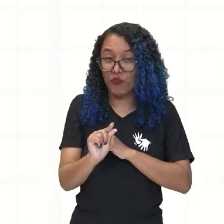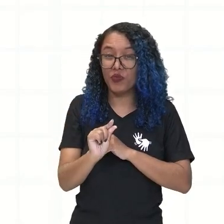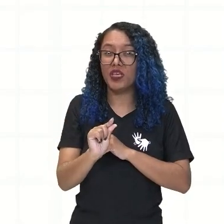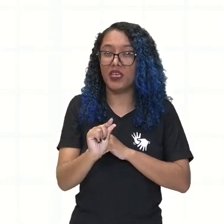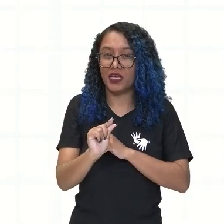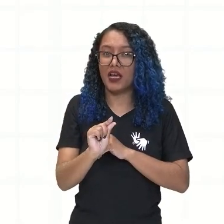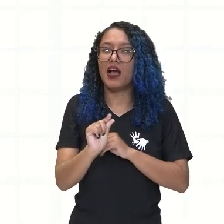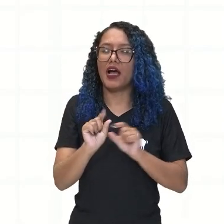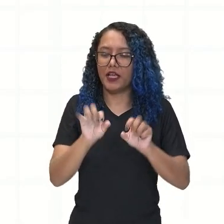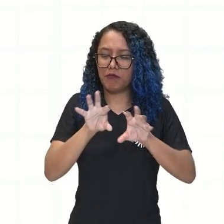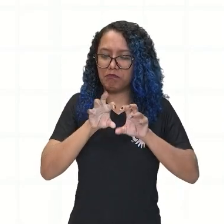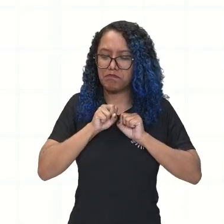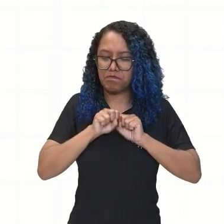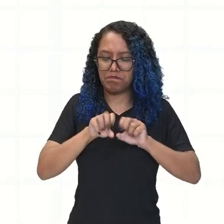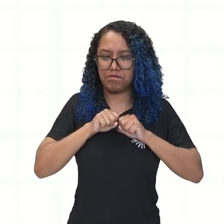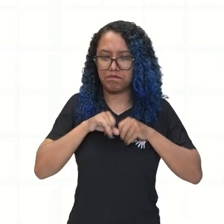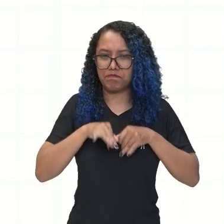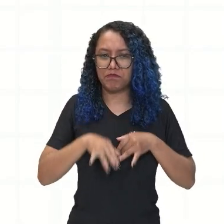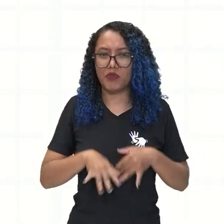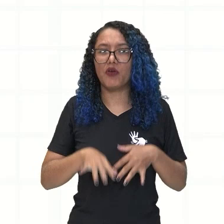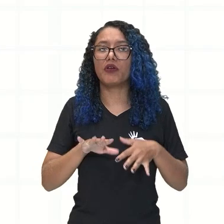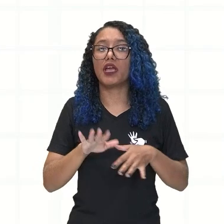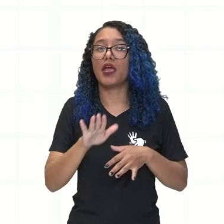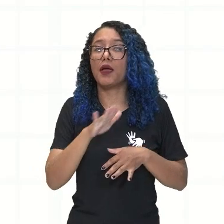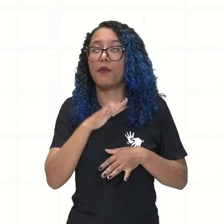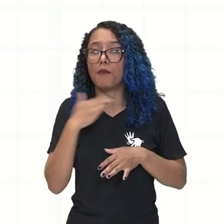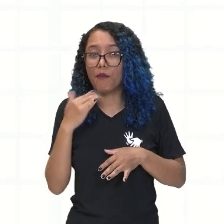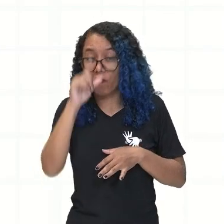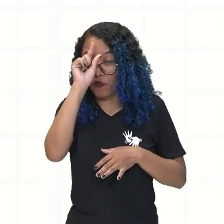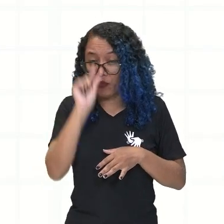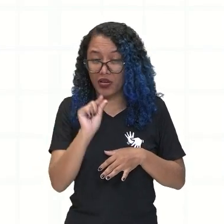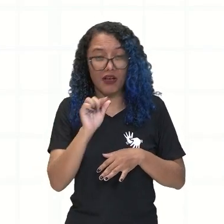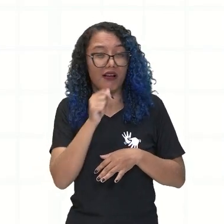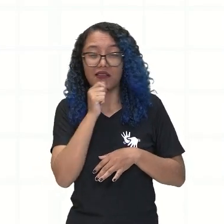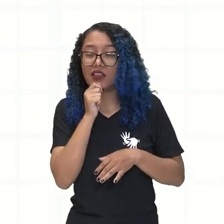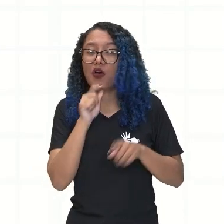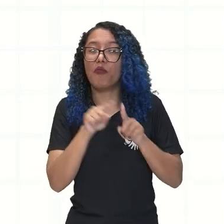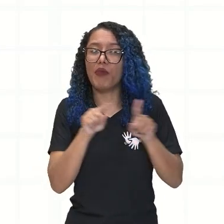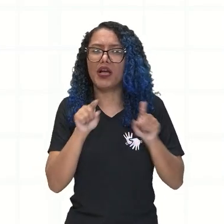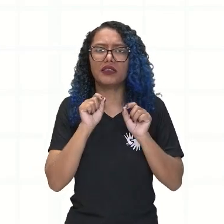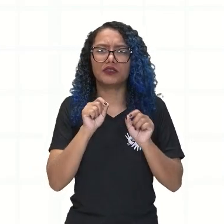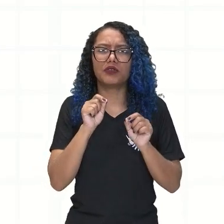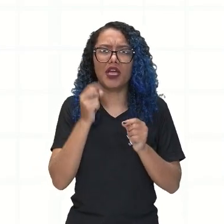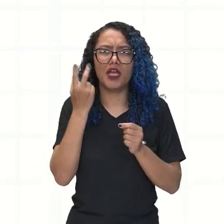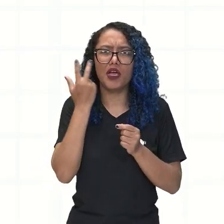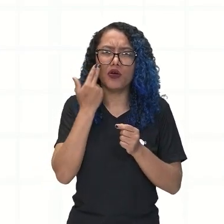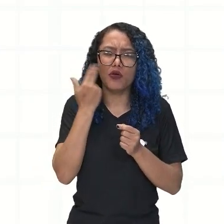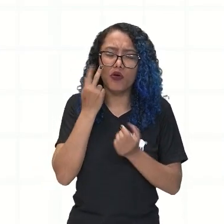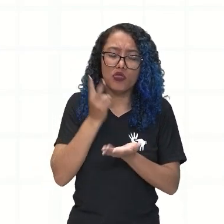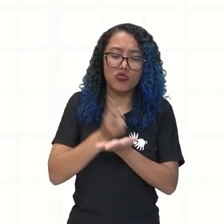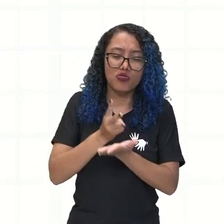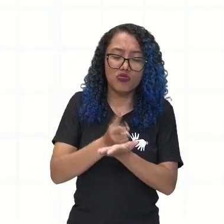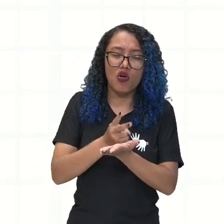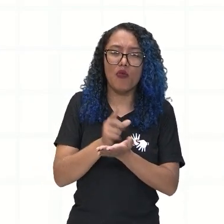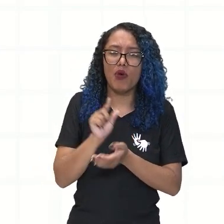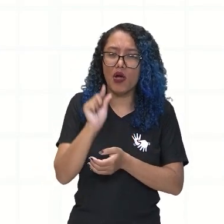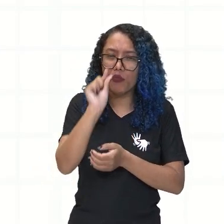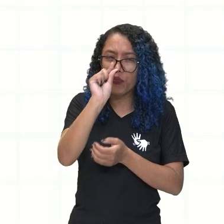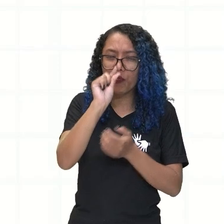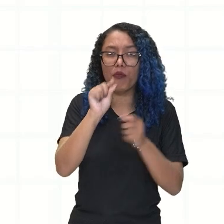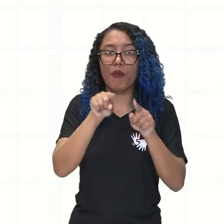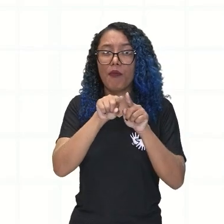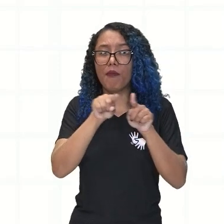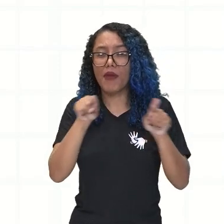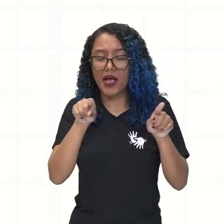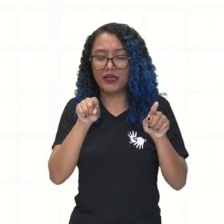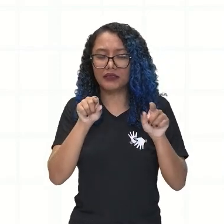morte durante 1 ou 2 semanas. A formiga segue exercendo suas funções no ninho, embora apresentando um movimento trêmulo